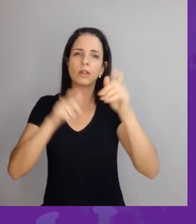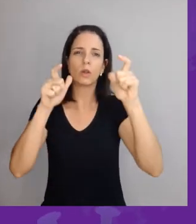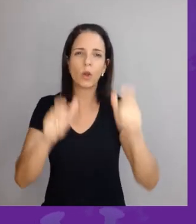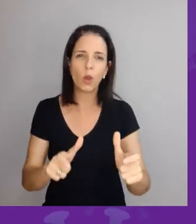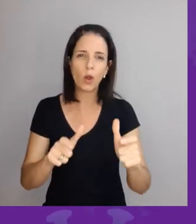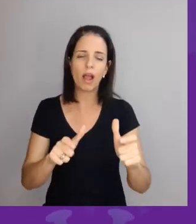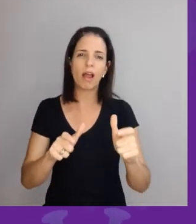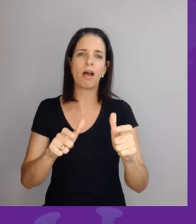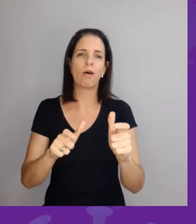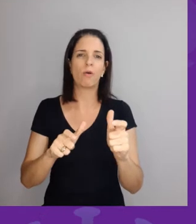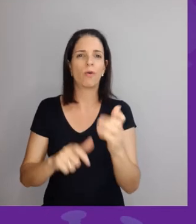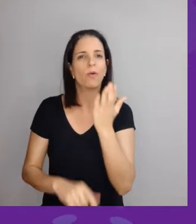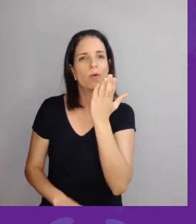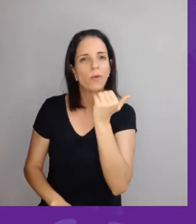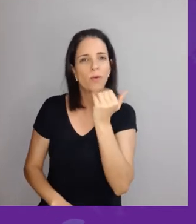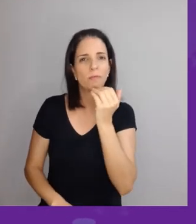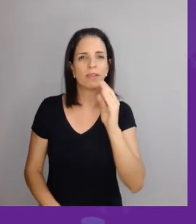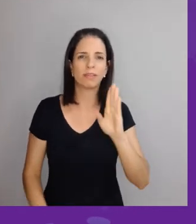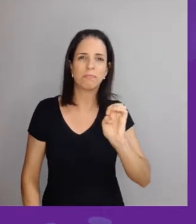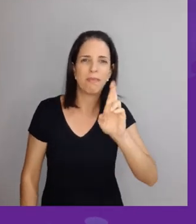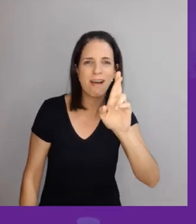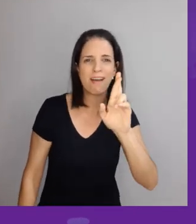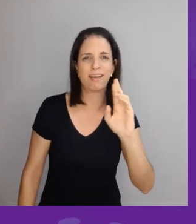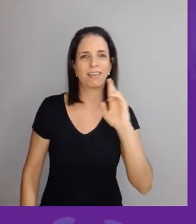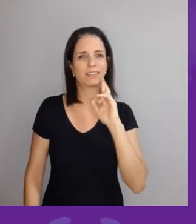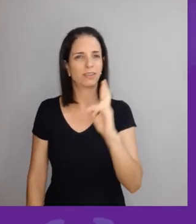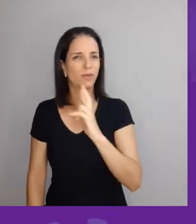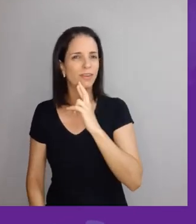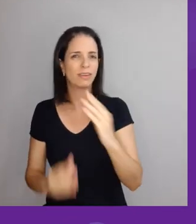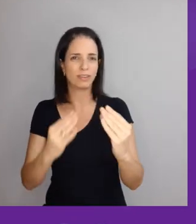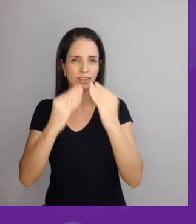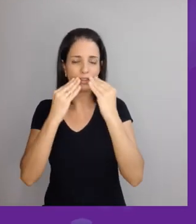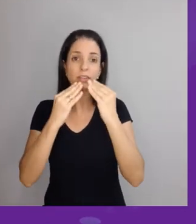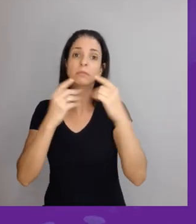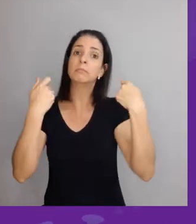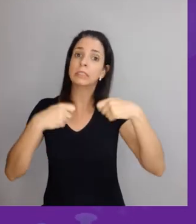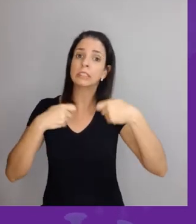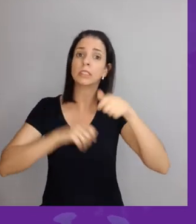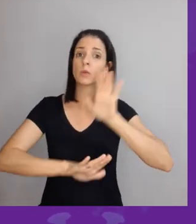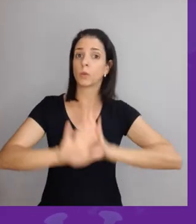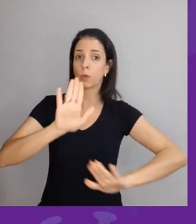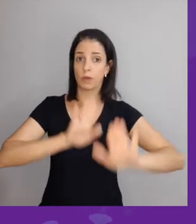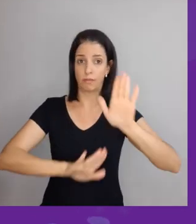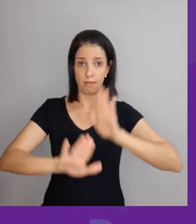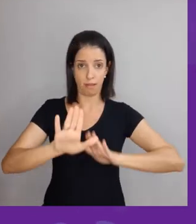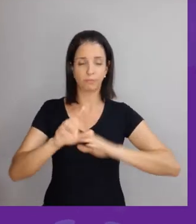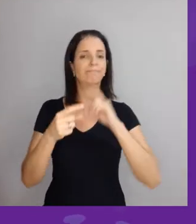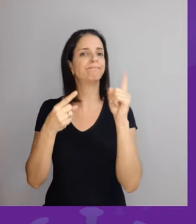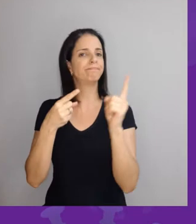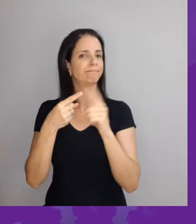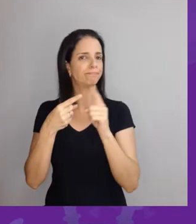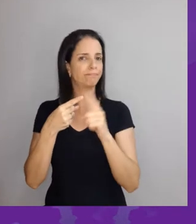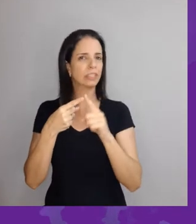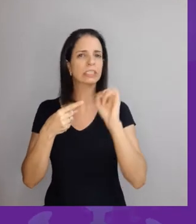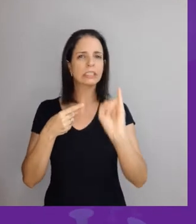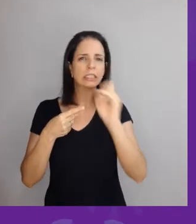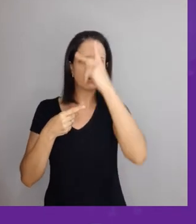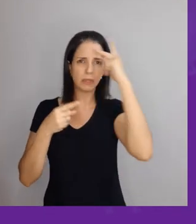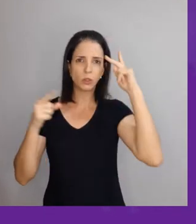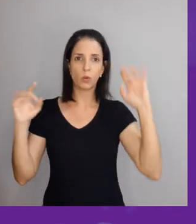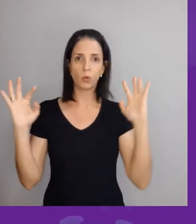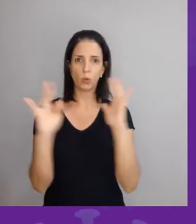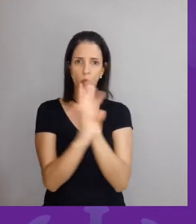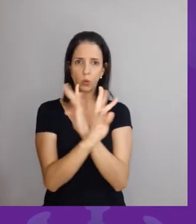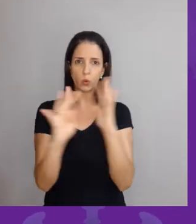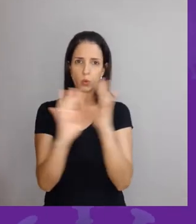refeição servida numa lanchonete bar ou coisa desse tipo é bom ela tomar alguns cuidados primeiro se tiver qualquer aglomeração de pessoas